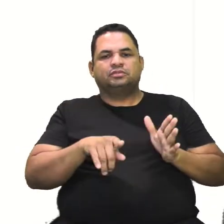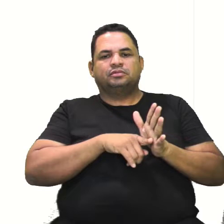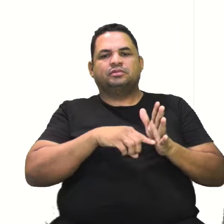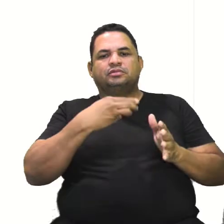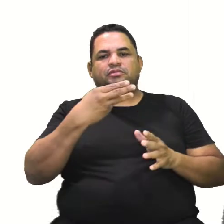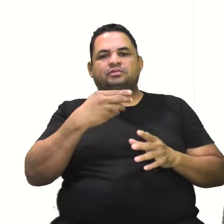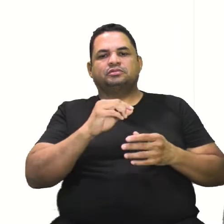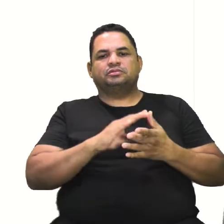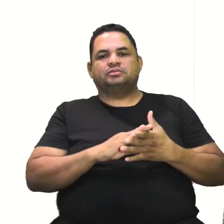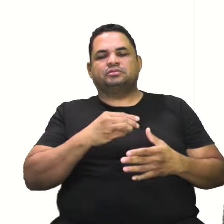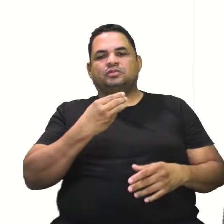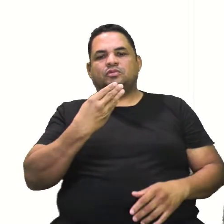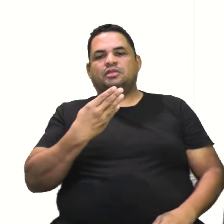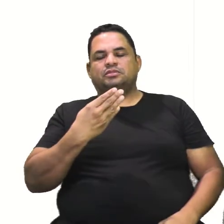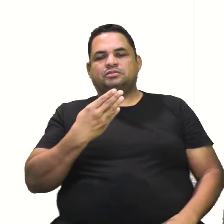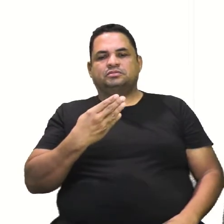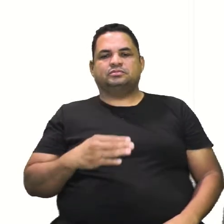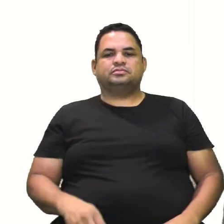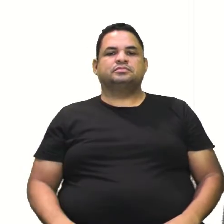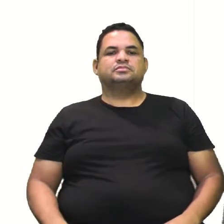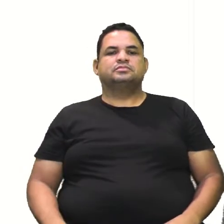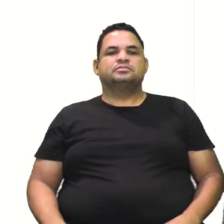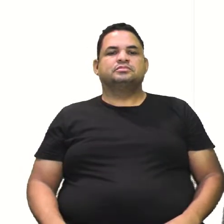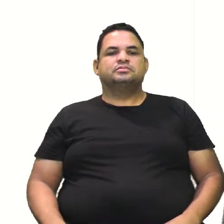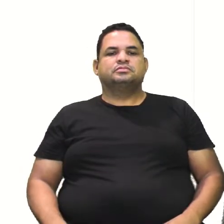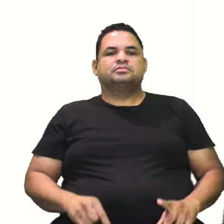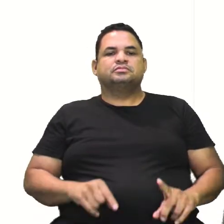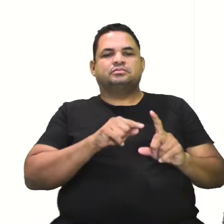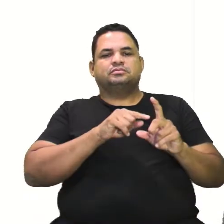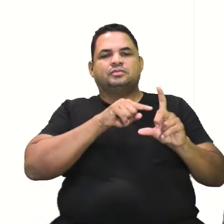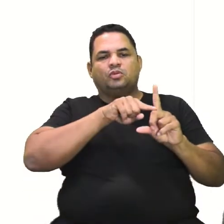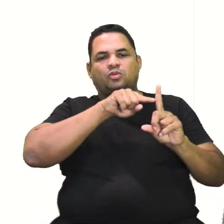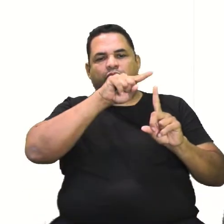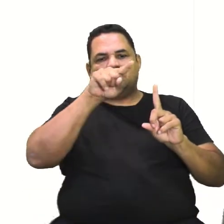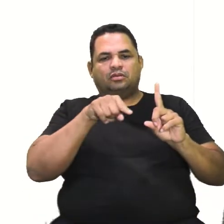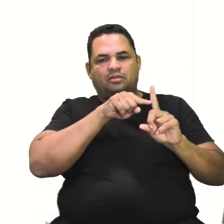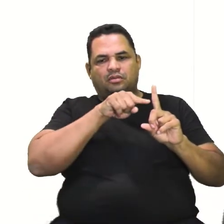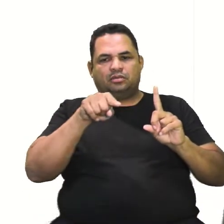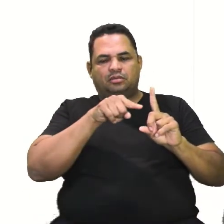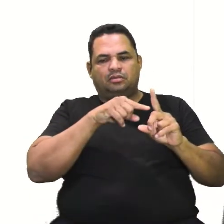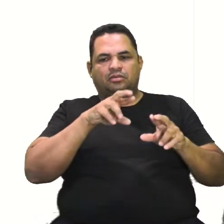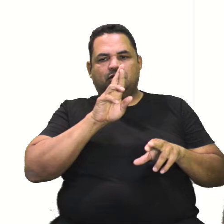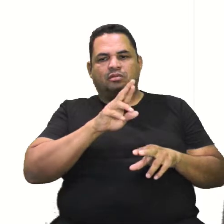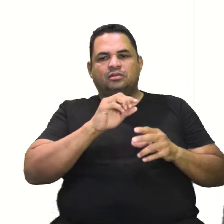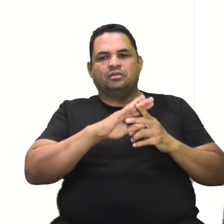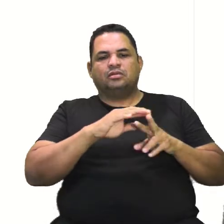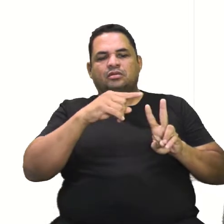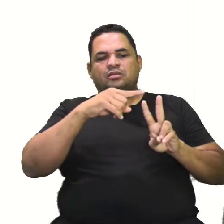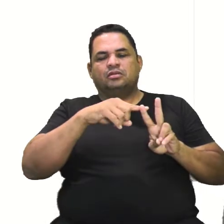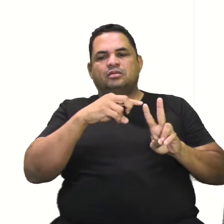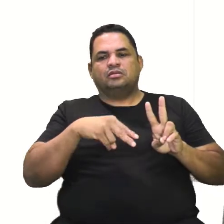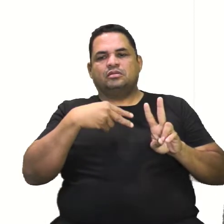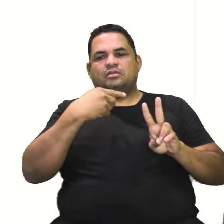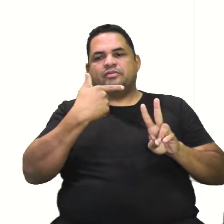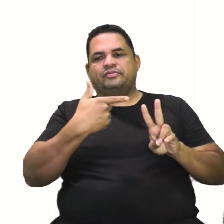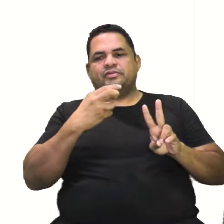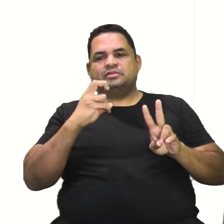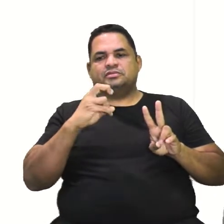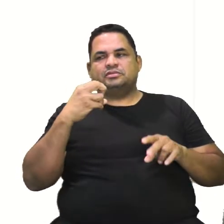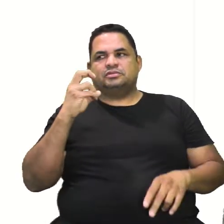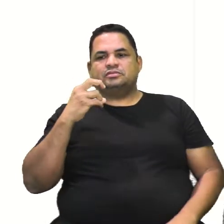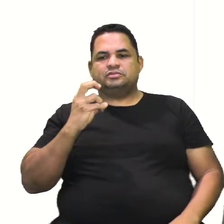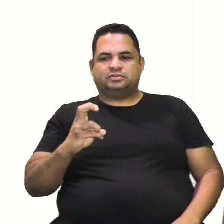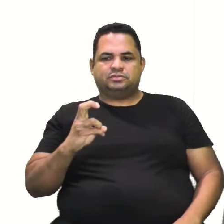Então, menos 3 para x e 4 para y. O raio é dado por aqui, né? Raio é a raiz de 25, ou seja, o meu raio